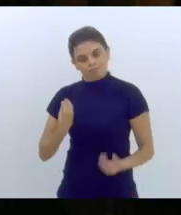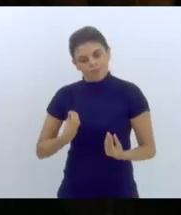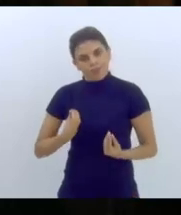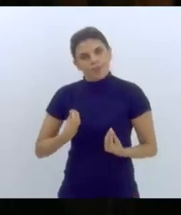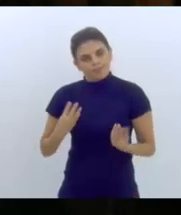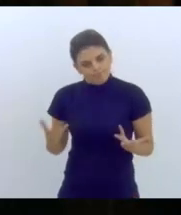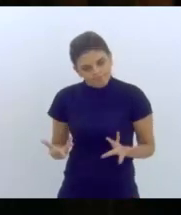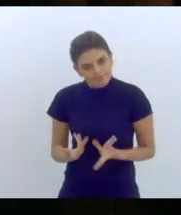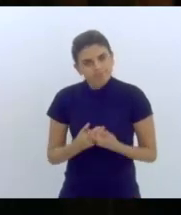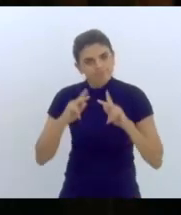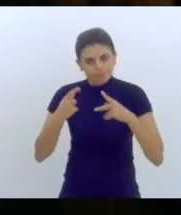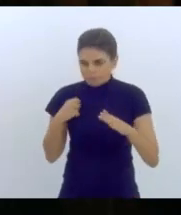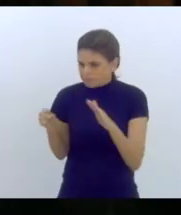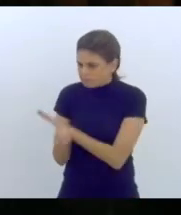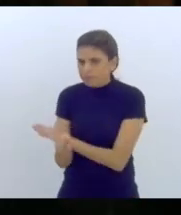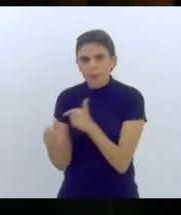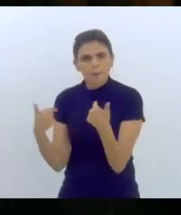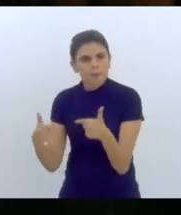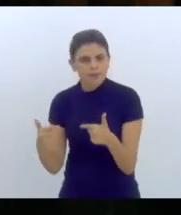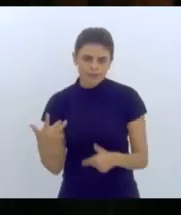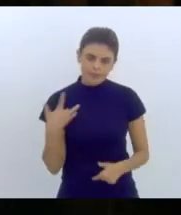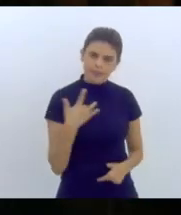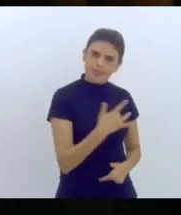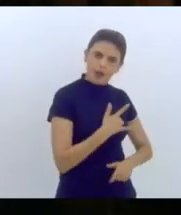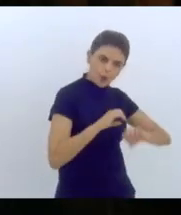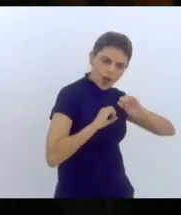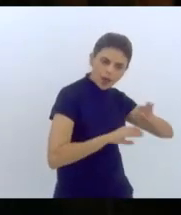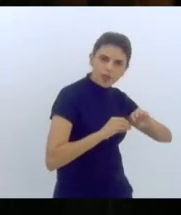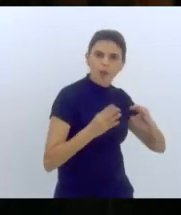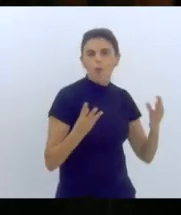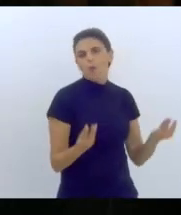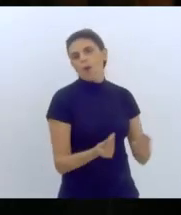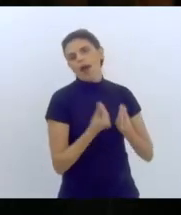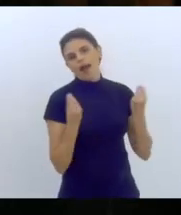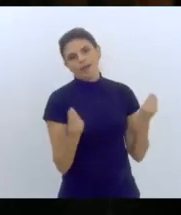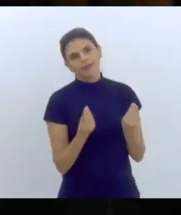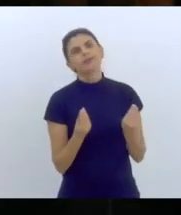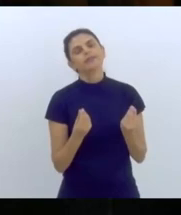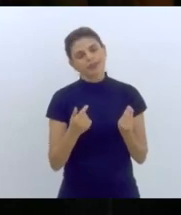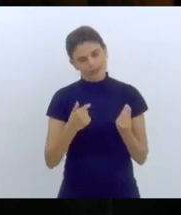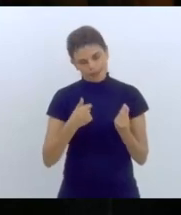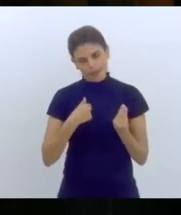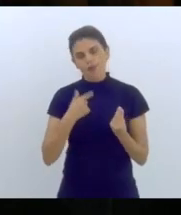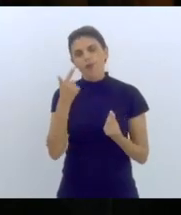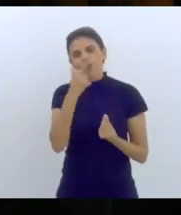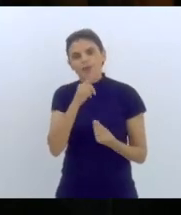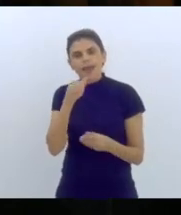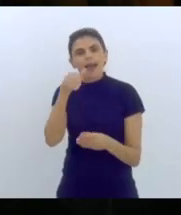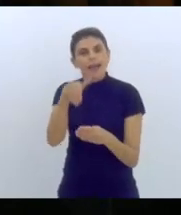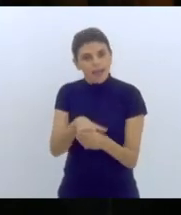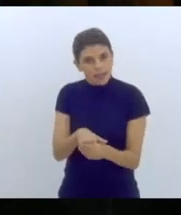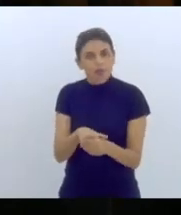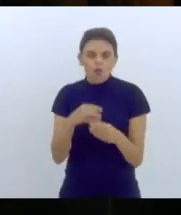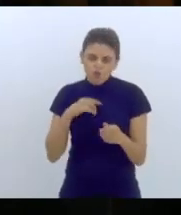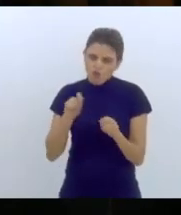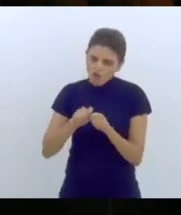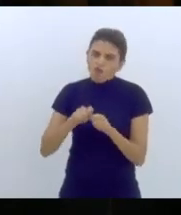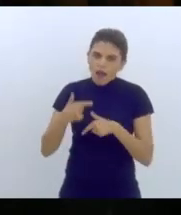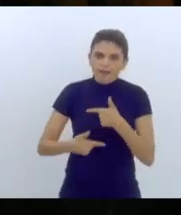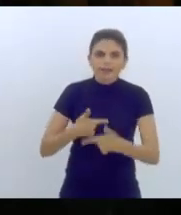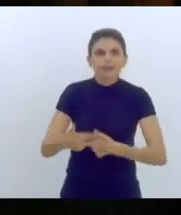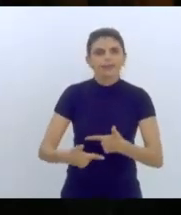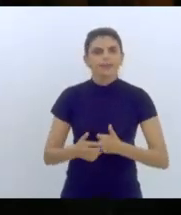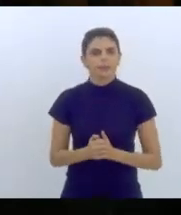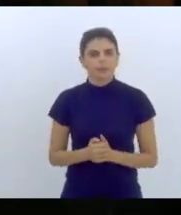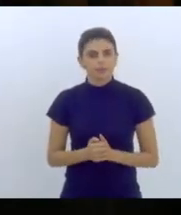ter emprego e renda, ter acesso à saúde, à educação de qualidade. É para isso que fomos eleitos e assim o faremos. E